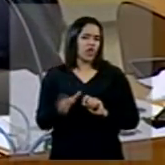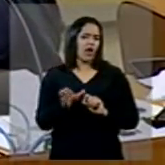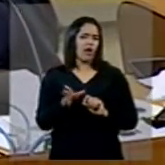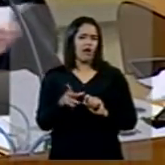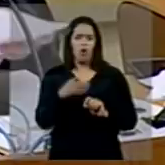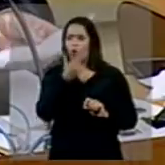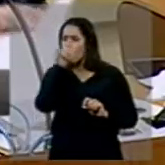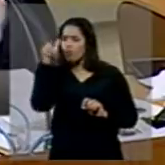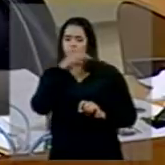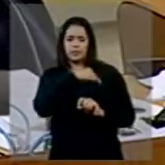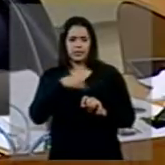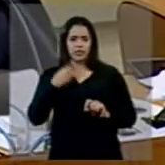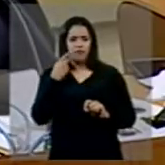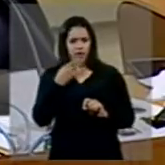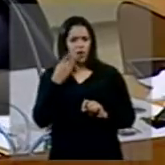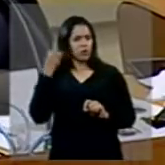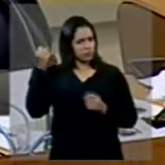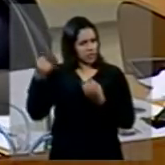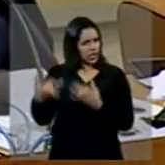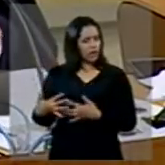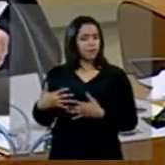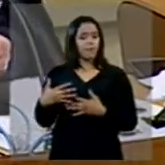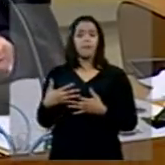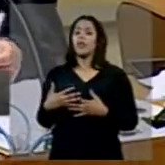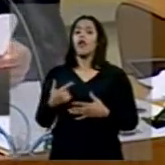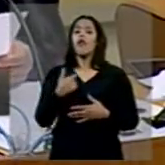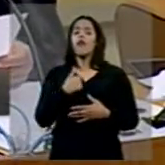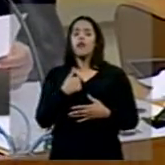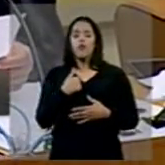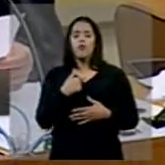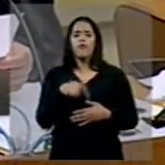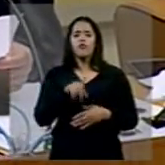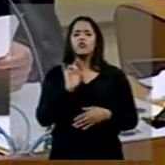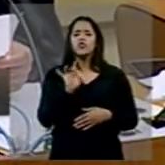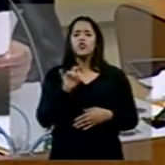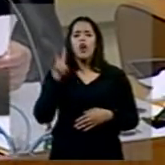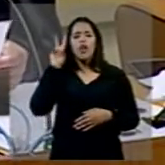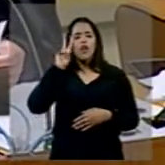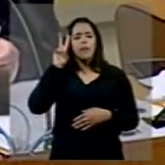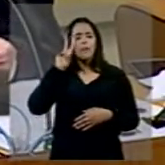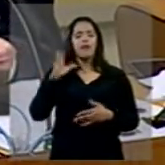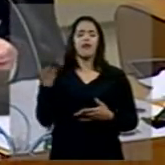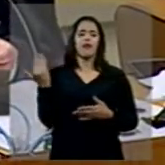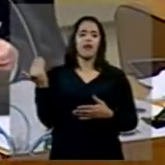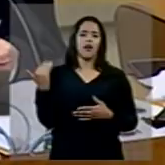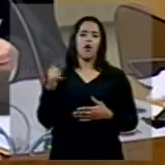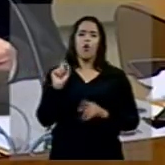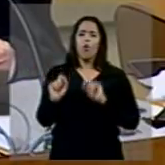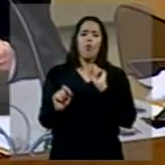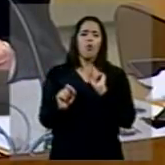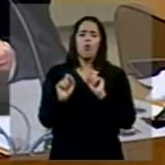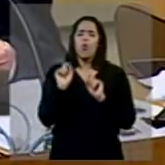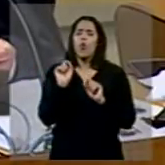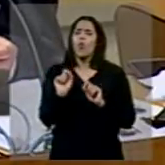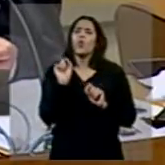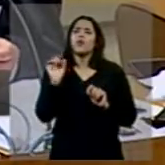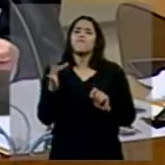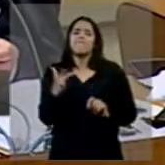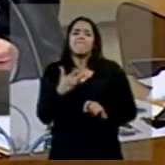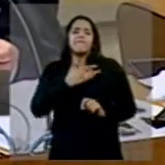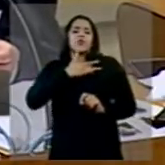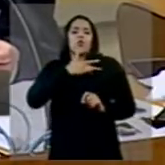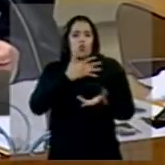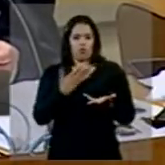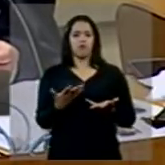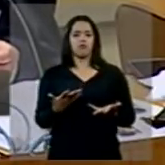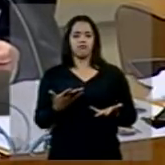pelos eminentes colegas que me antecederam, eu vou só relembrar algo que me tocou na própria pele. Eu vou